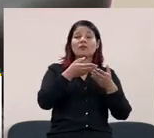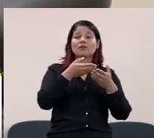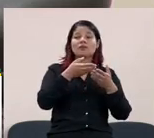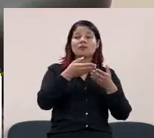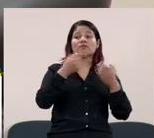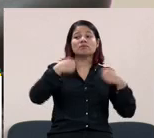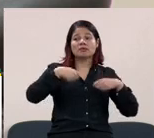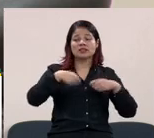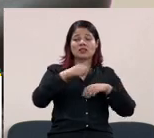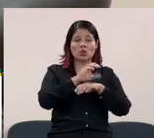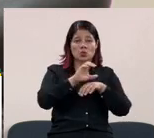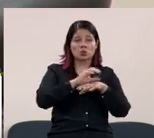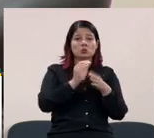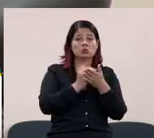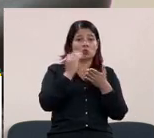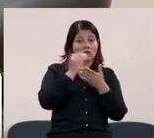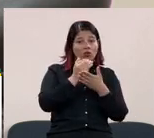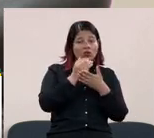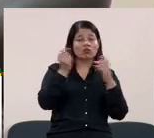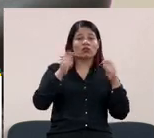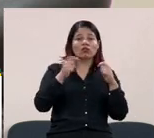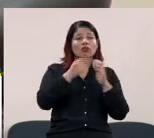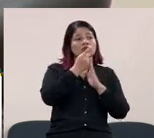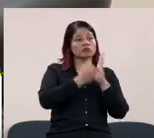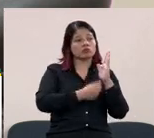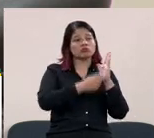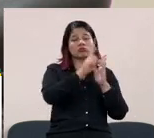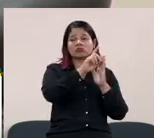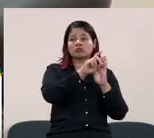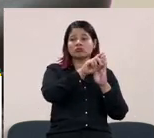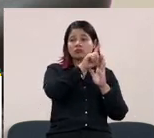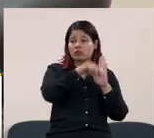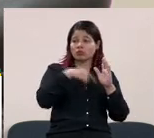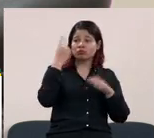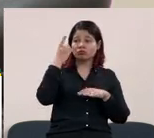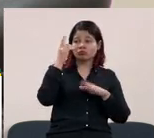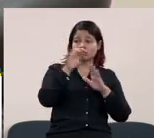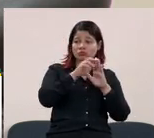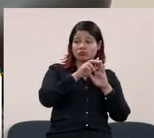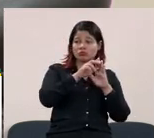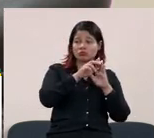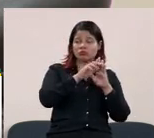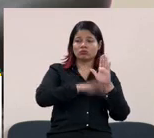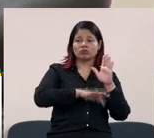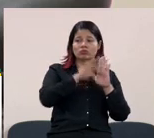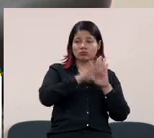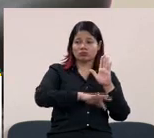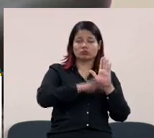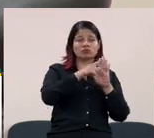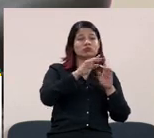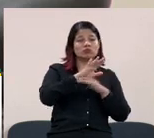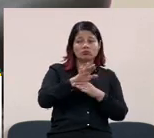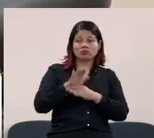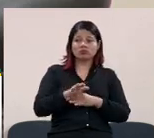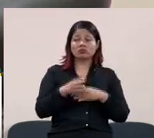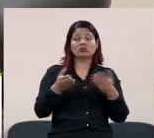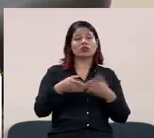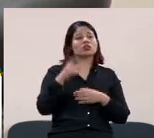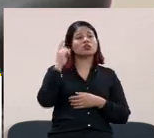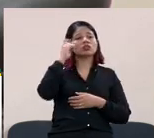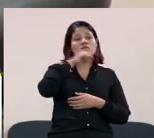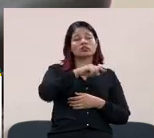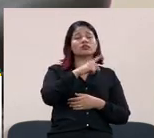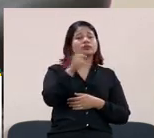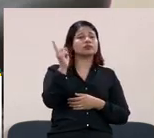tese a responsabilidade de bancar, e em função da própria dificuldade da crise que vivemos, vocês, para superar, estão